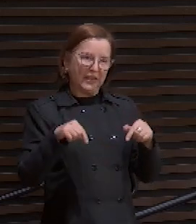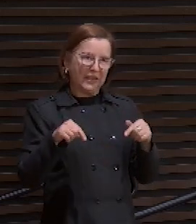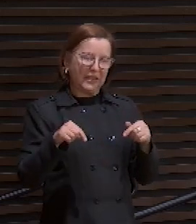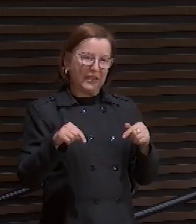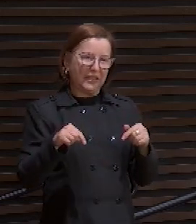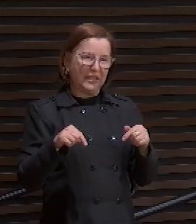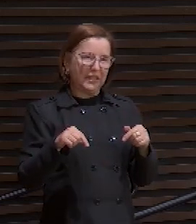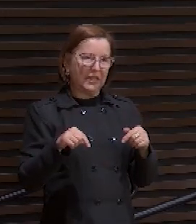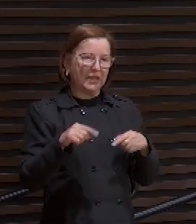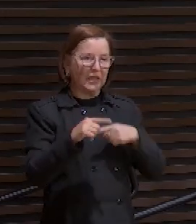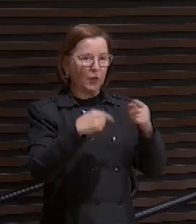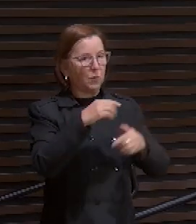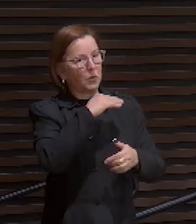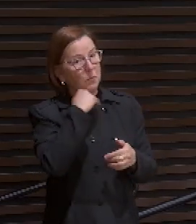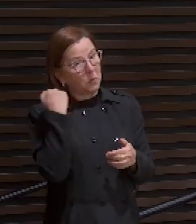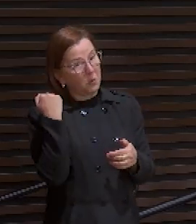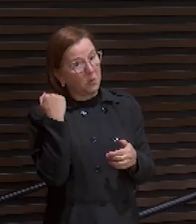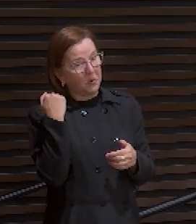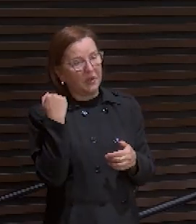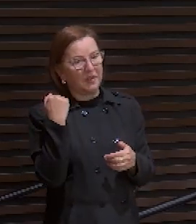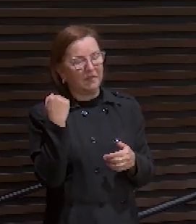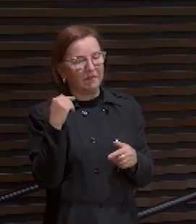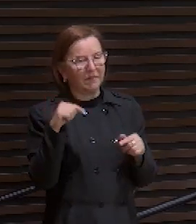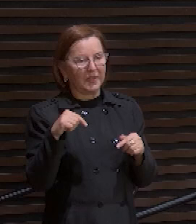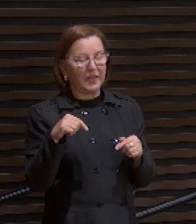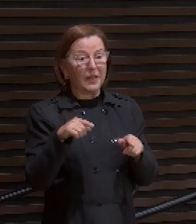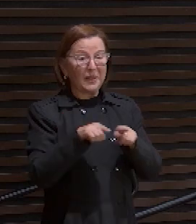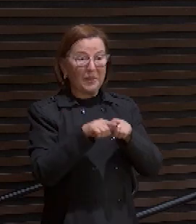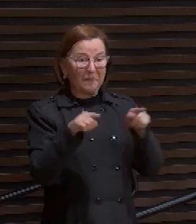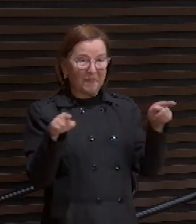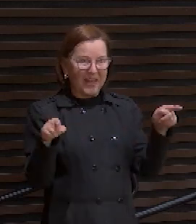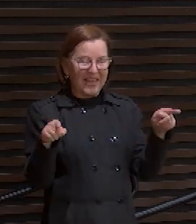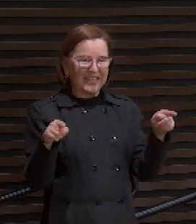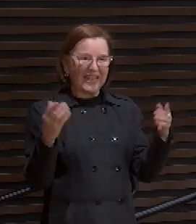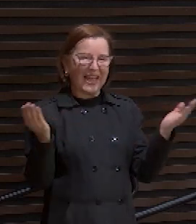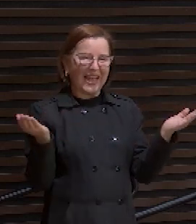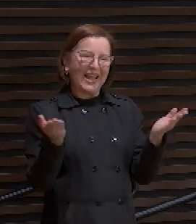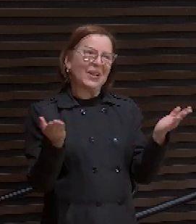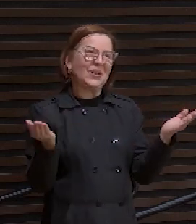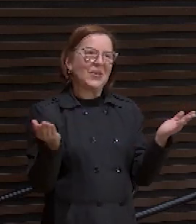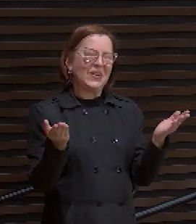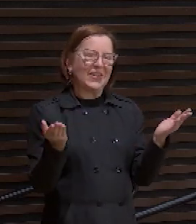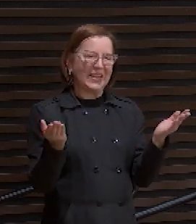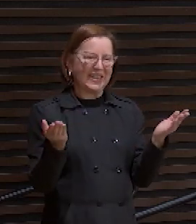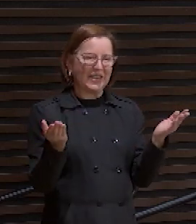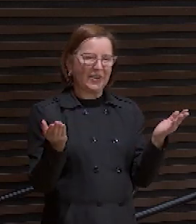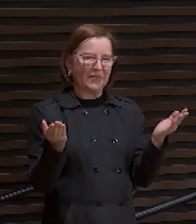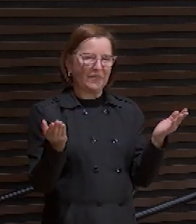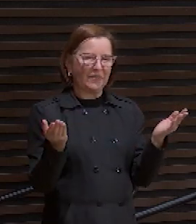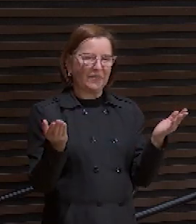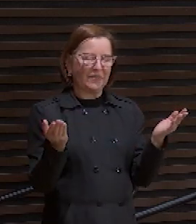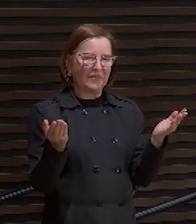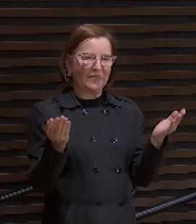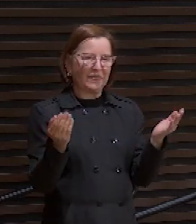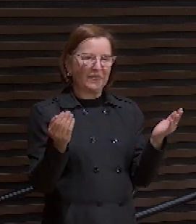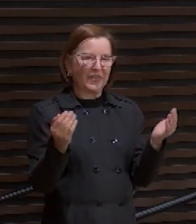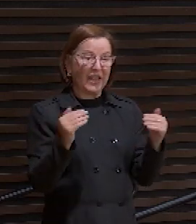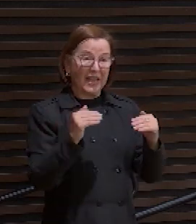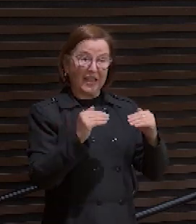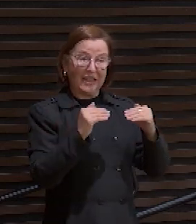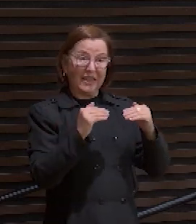mortais e que ficavam aqui. Agora ele está passando para a superioridade,